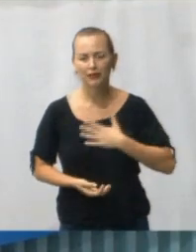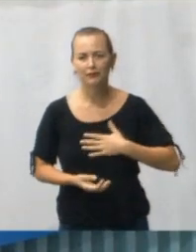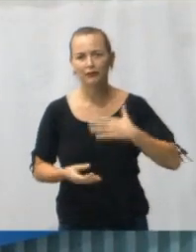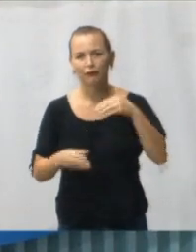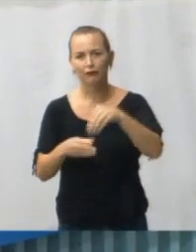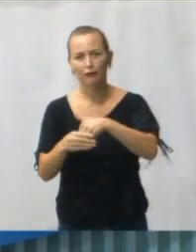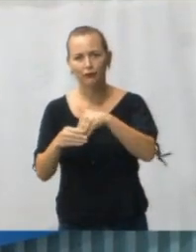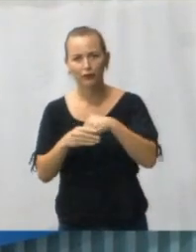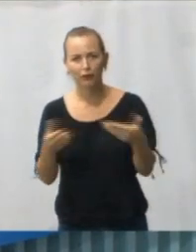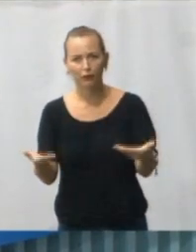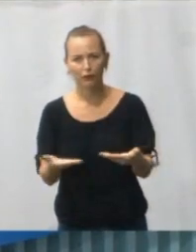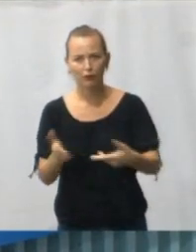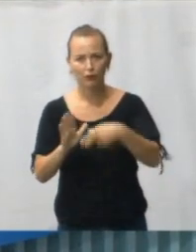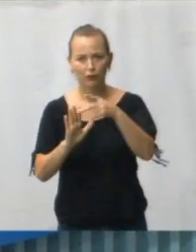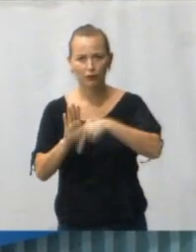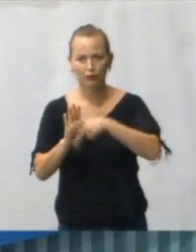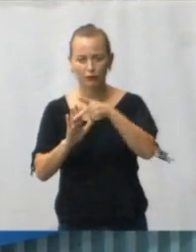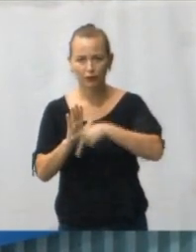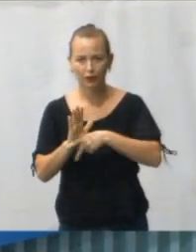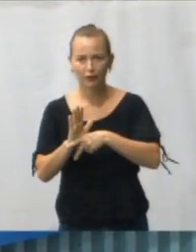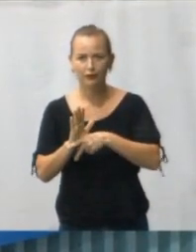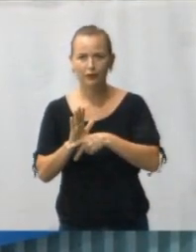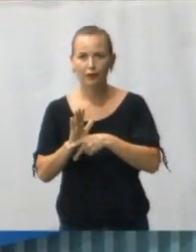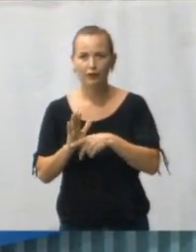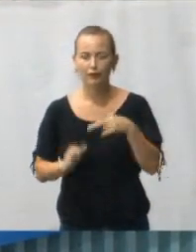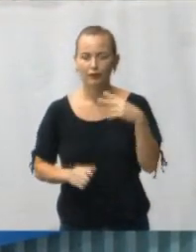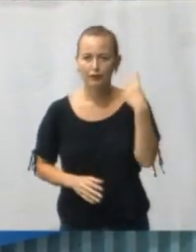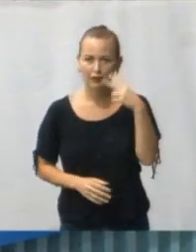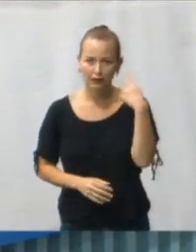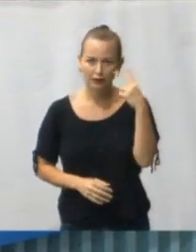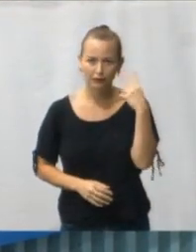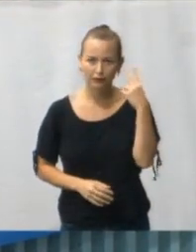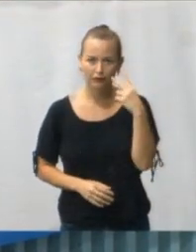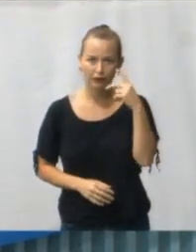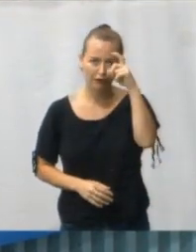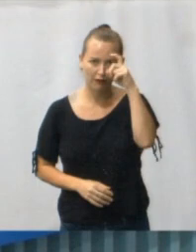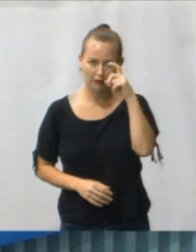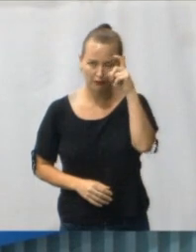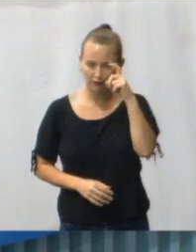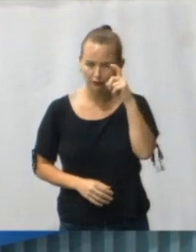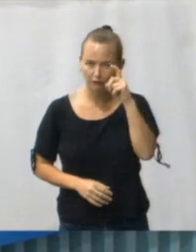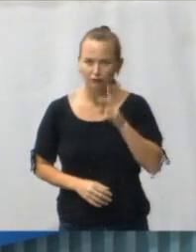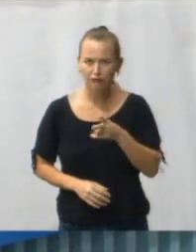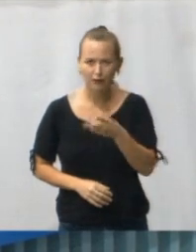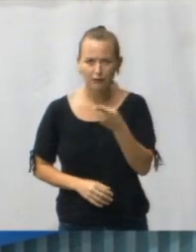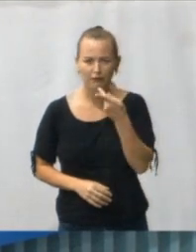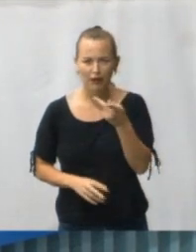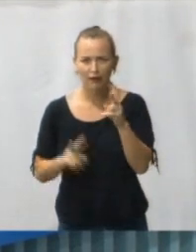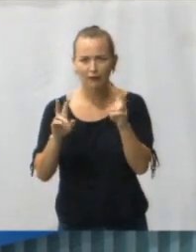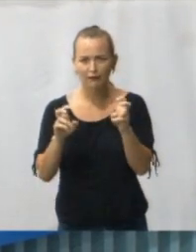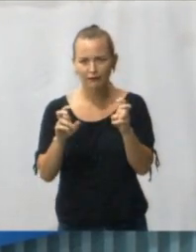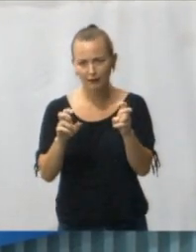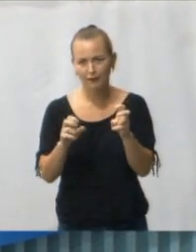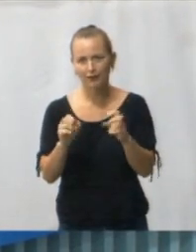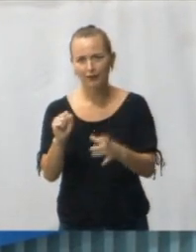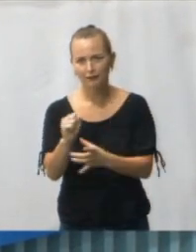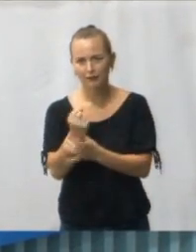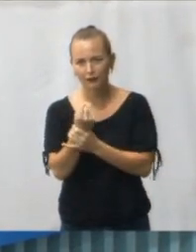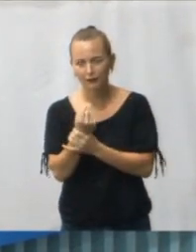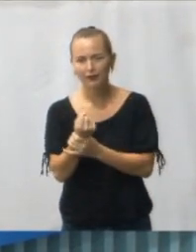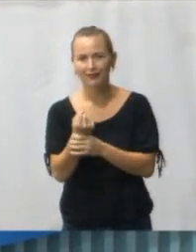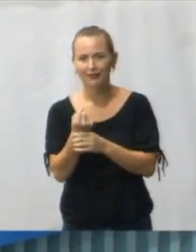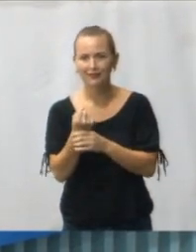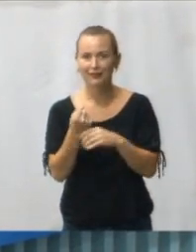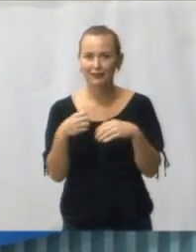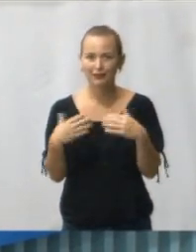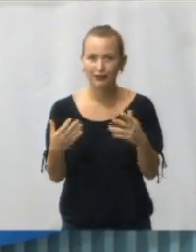nosso padrinho da guarda aqui, né? Ele está sempre falando sobre segurança. E todos vocês, quero agradecer principalmente o Ramile, a todos aqueles